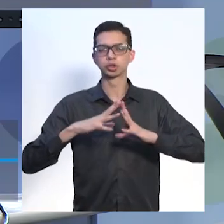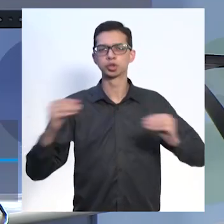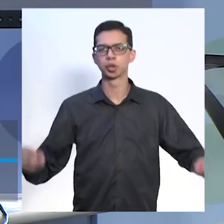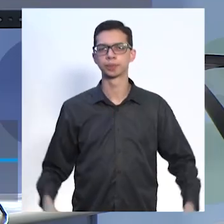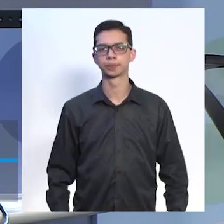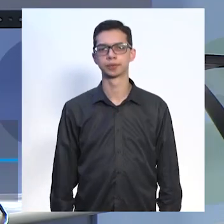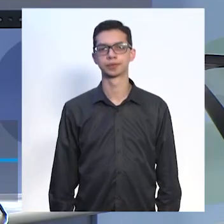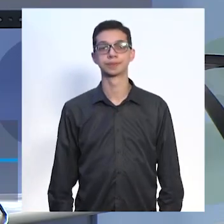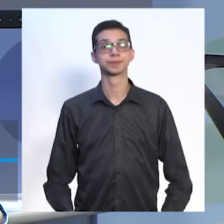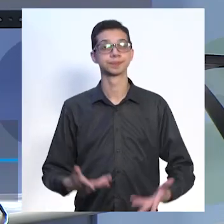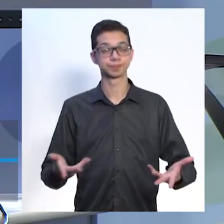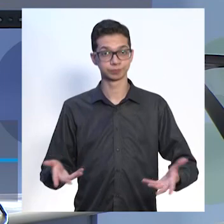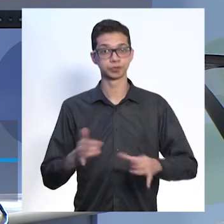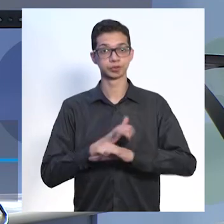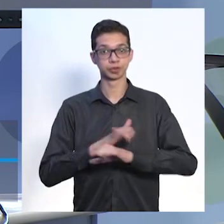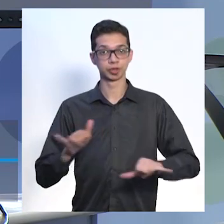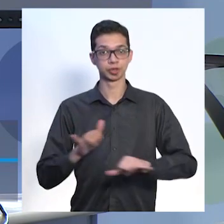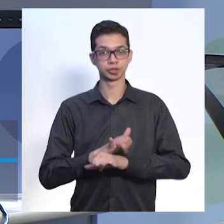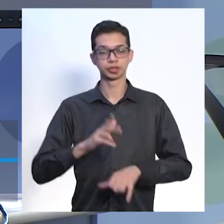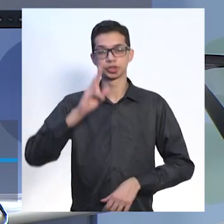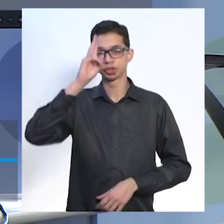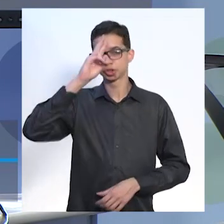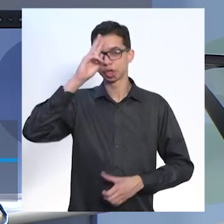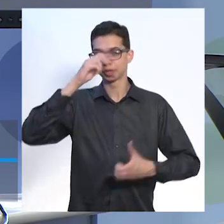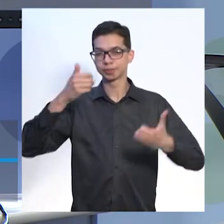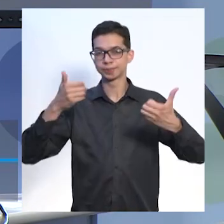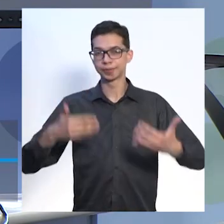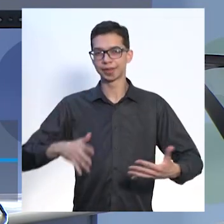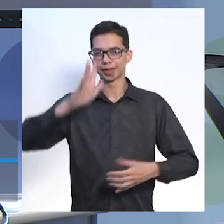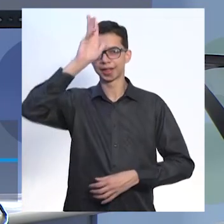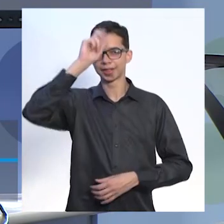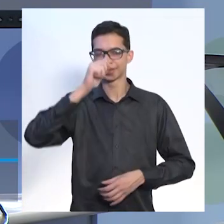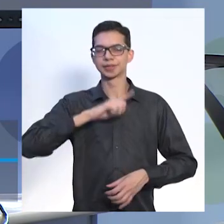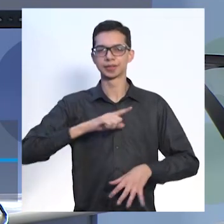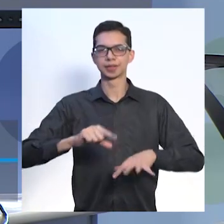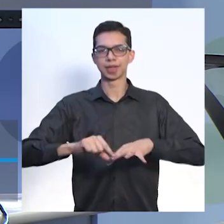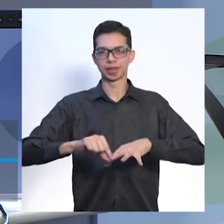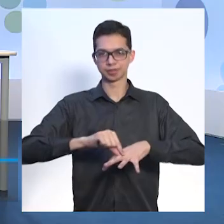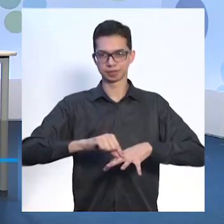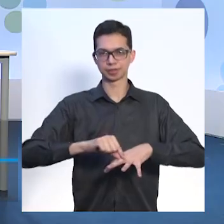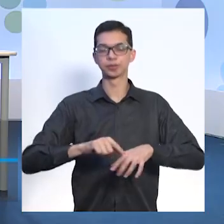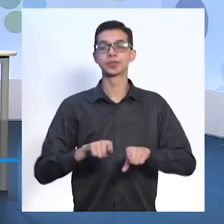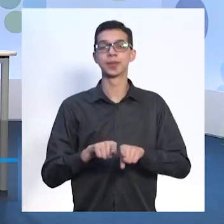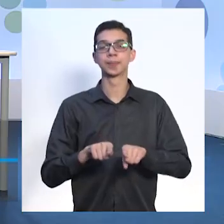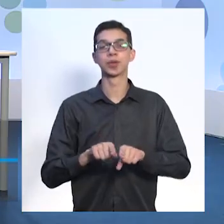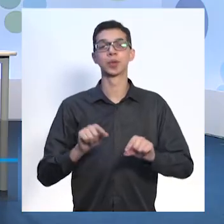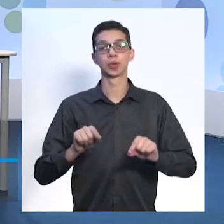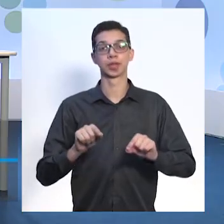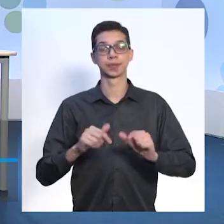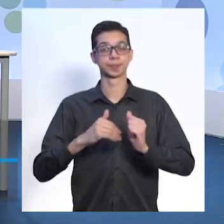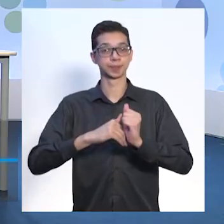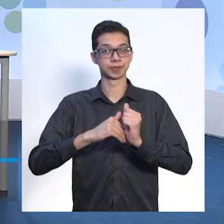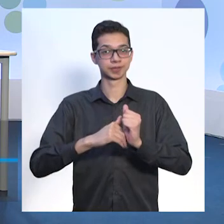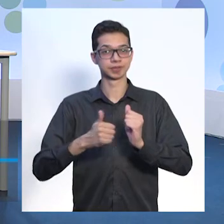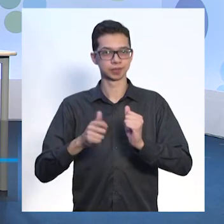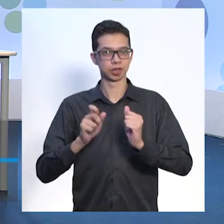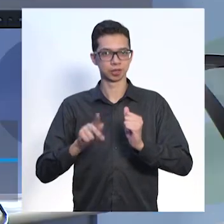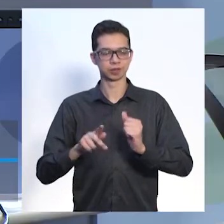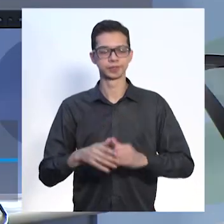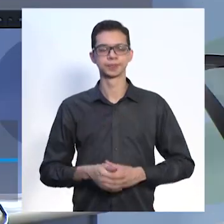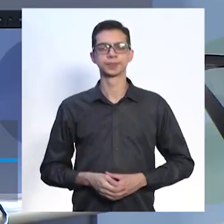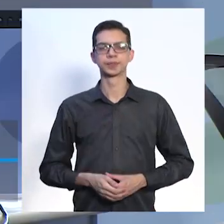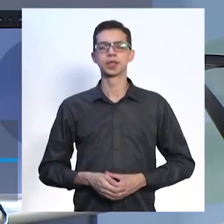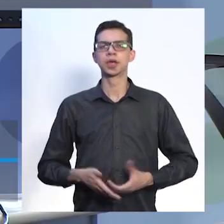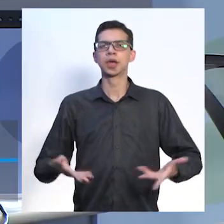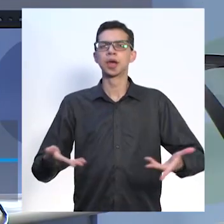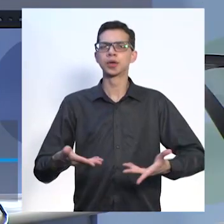partir da história da galinha, do anel, aí do mistério, certo? Agora, o texto que nós acabamos de